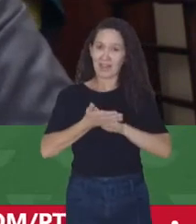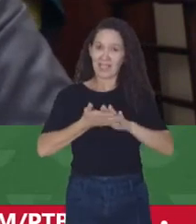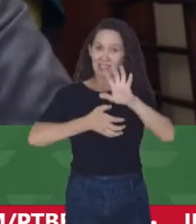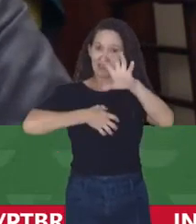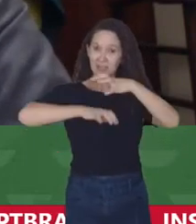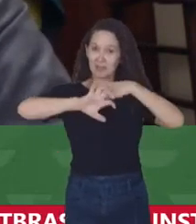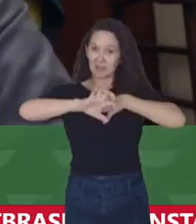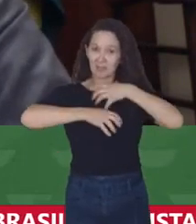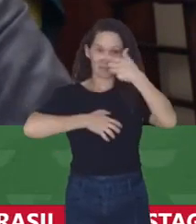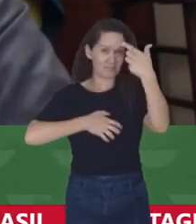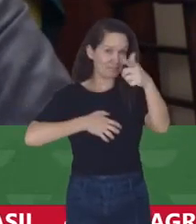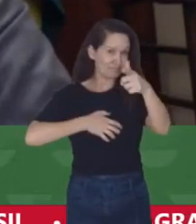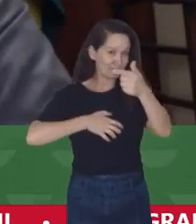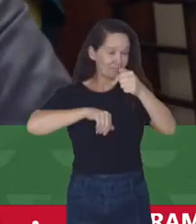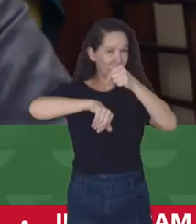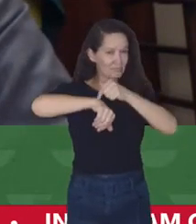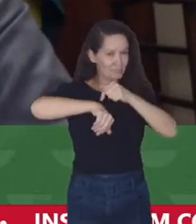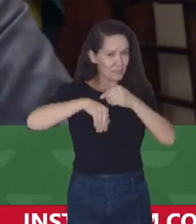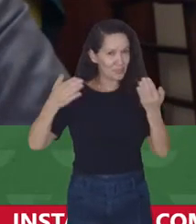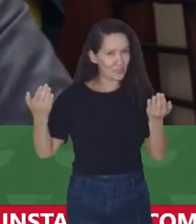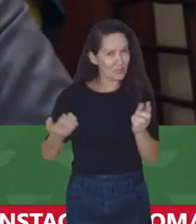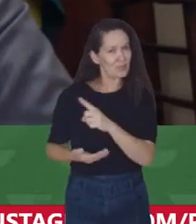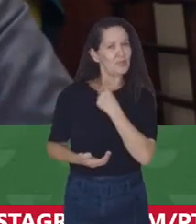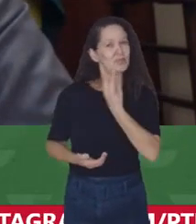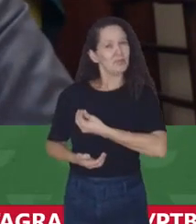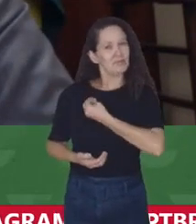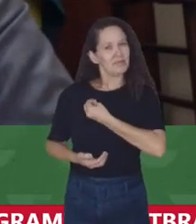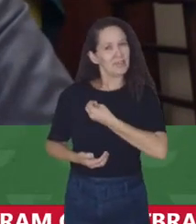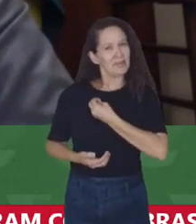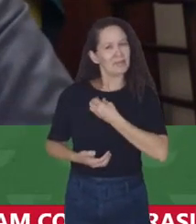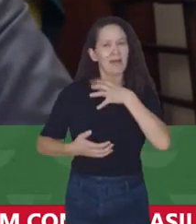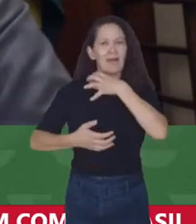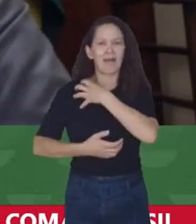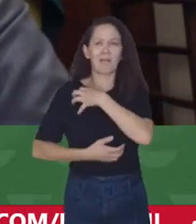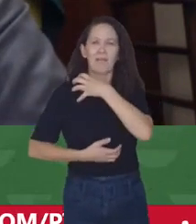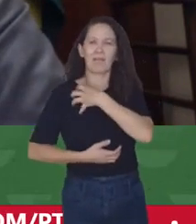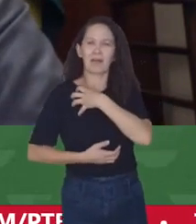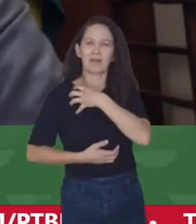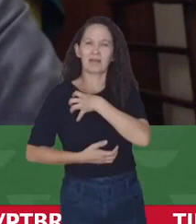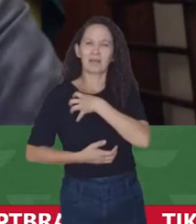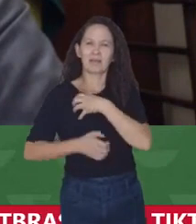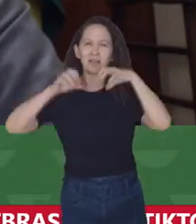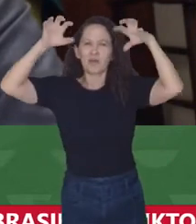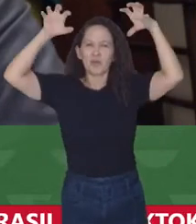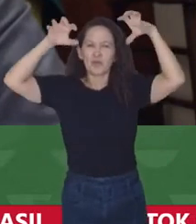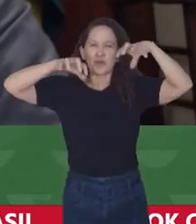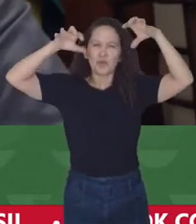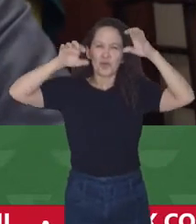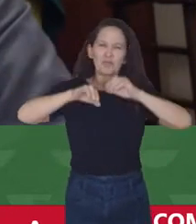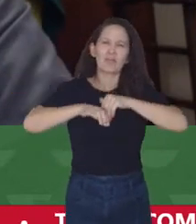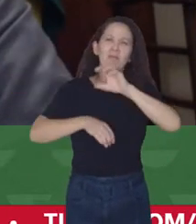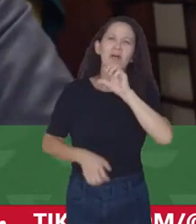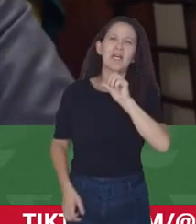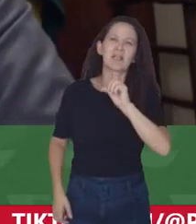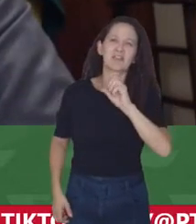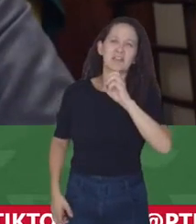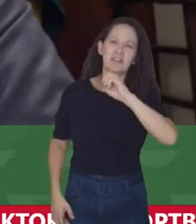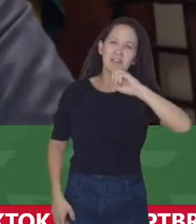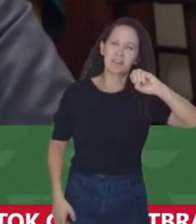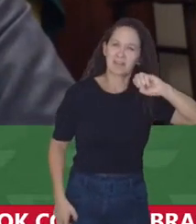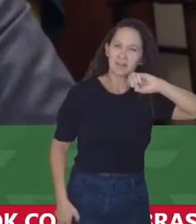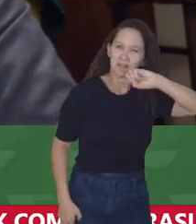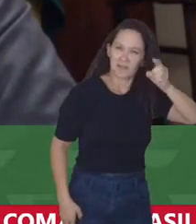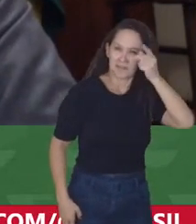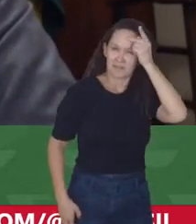empatia, né, nesse momento que o sudeste da Bahia estava debaixo d'água, mais de 600 mil pessoas